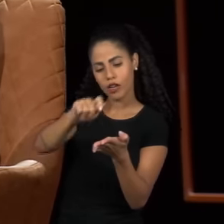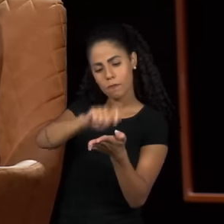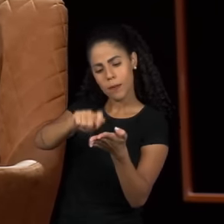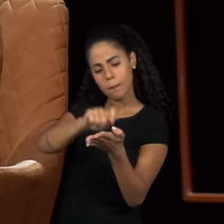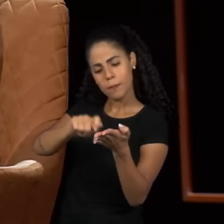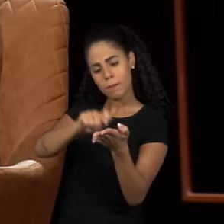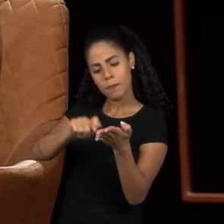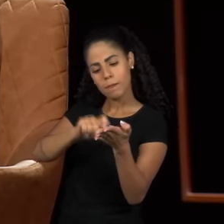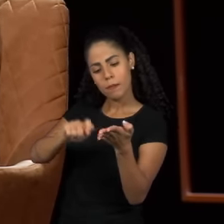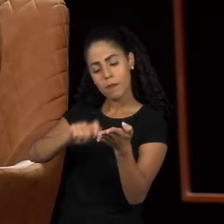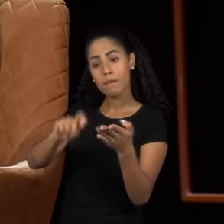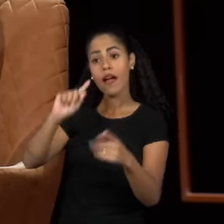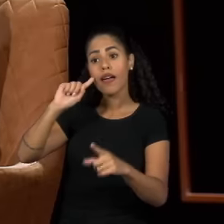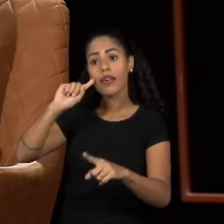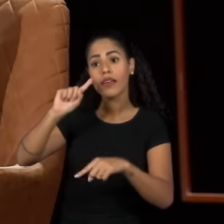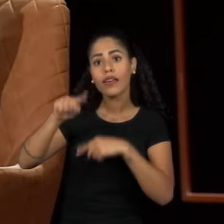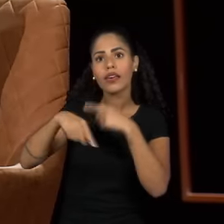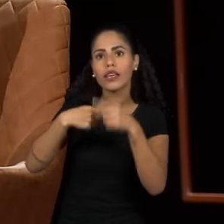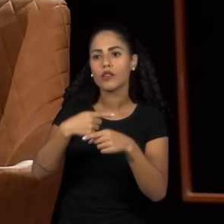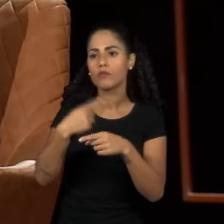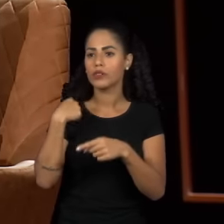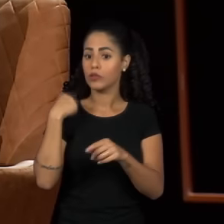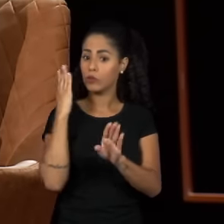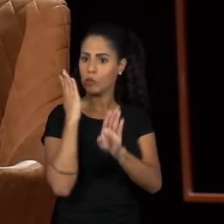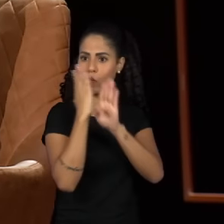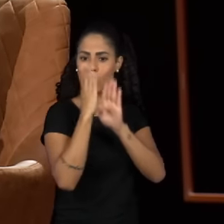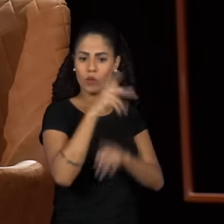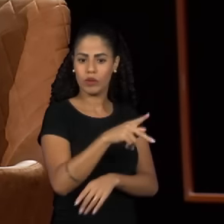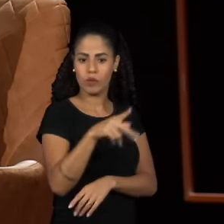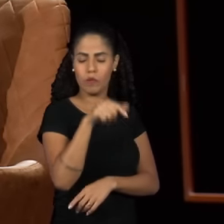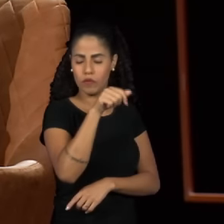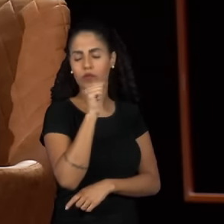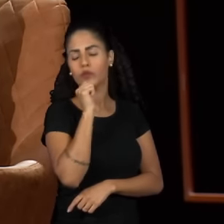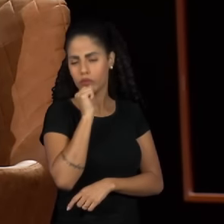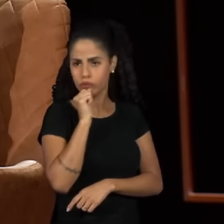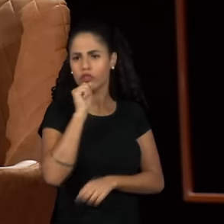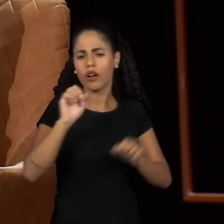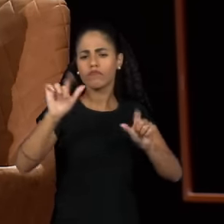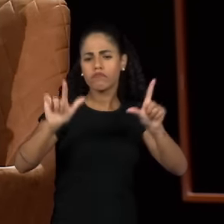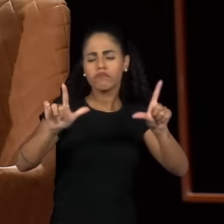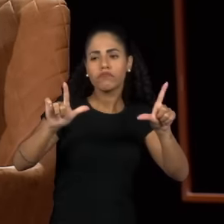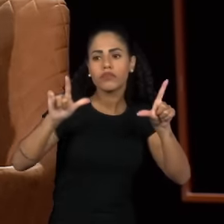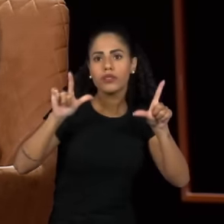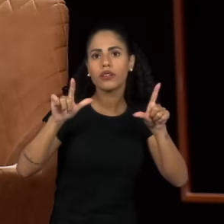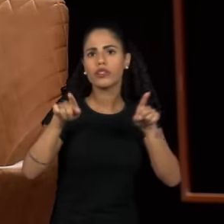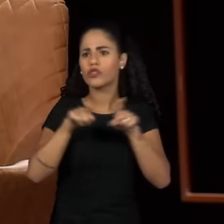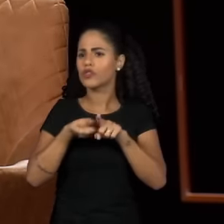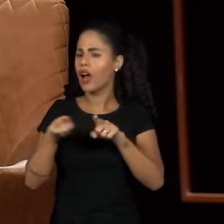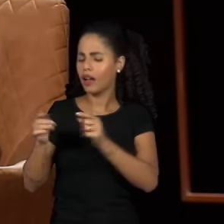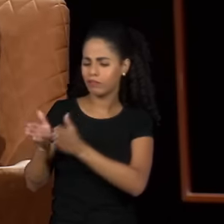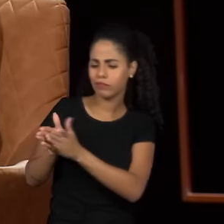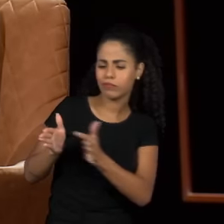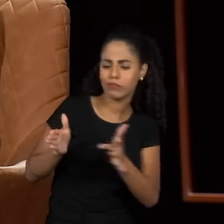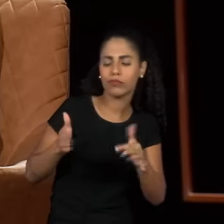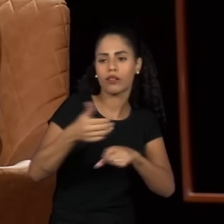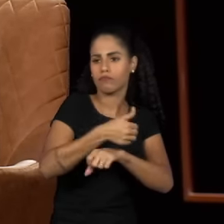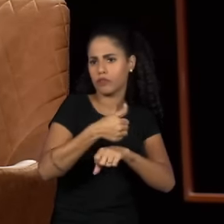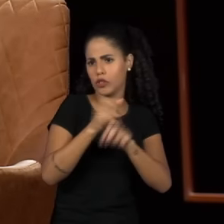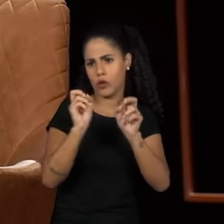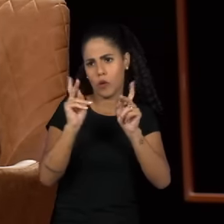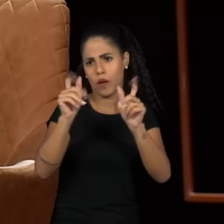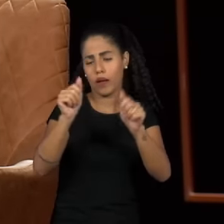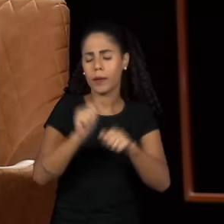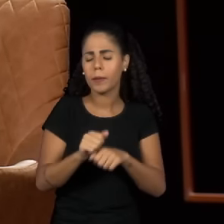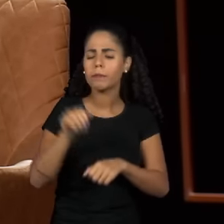depois eu encontrei essa minha professora e eu já estava na TV, já tinha feito um... a minha carreira já tinha se transformado. E ela